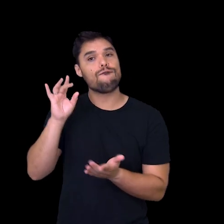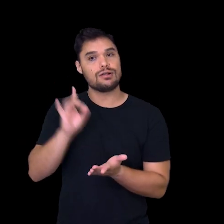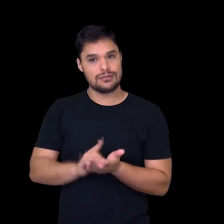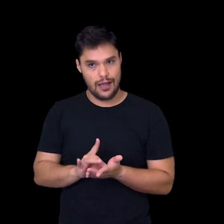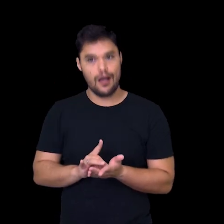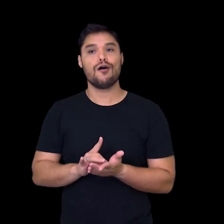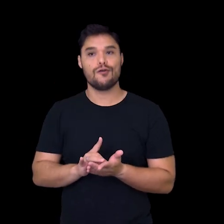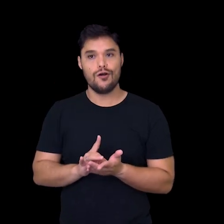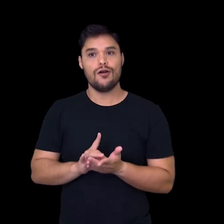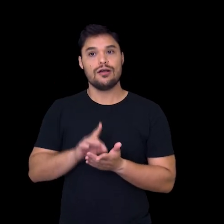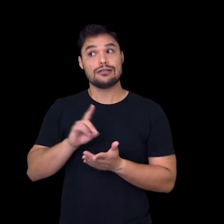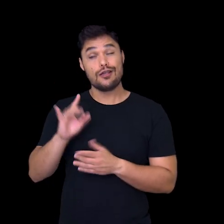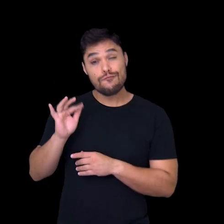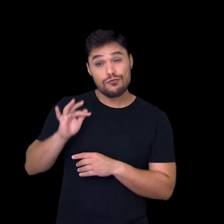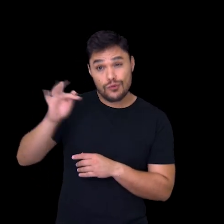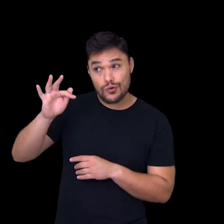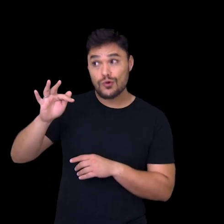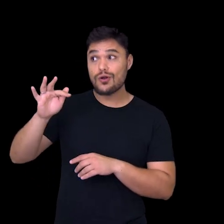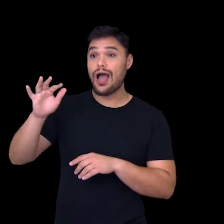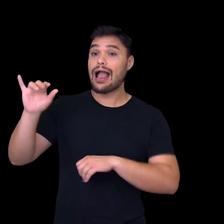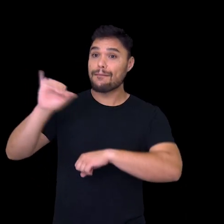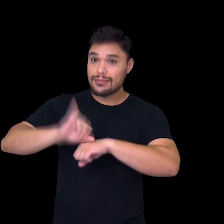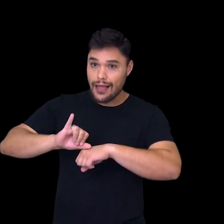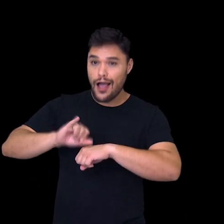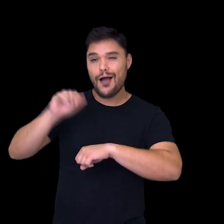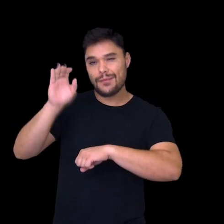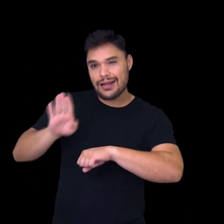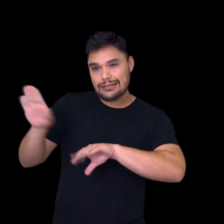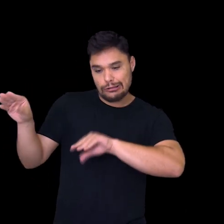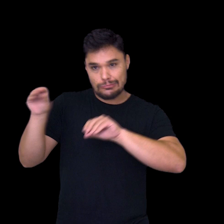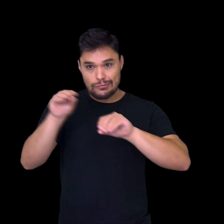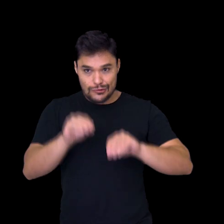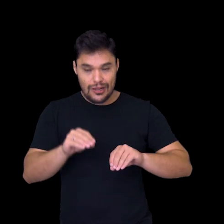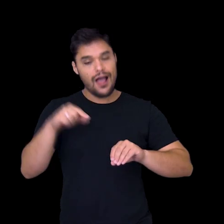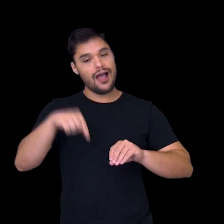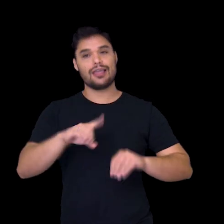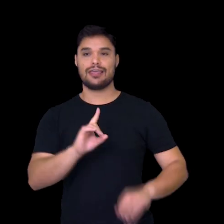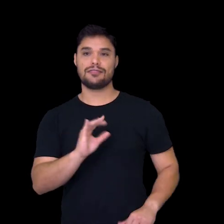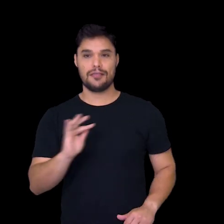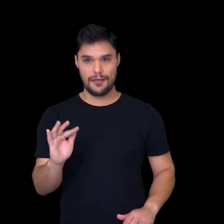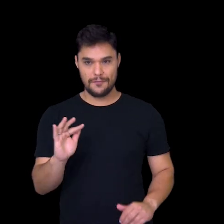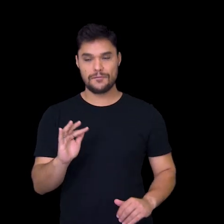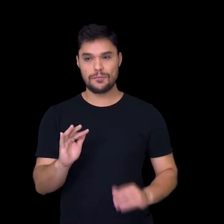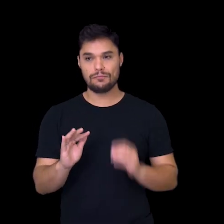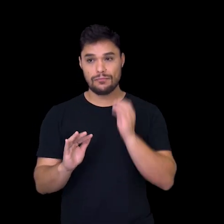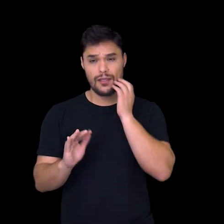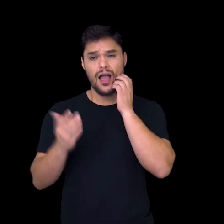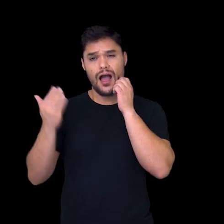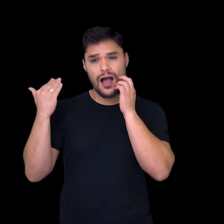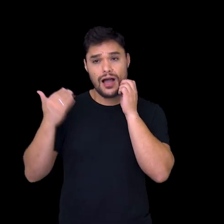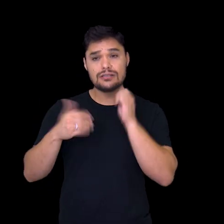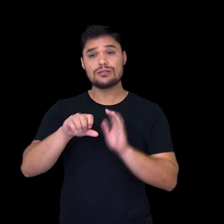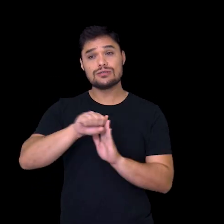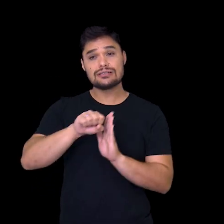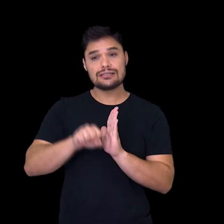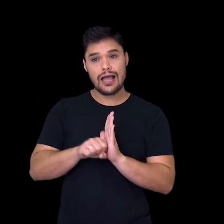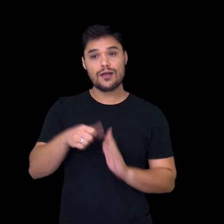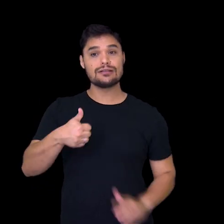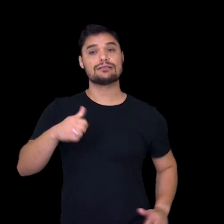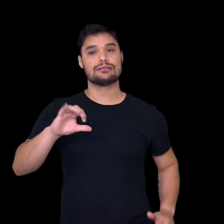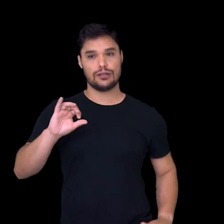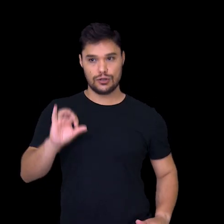pensa na transferência da capital para essa região. No entanto, ainda no